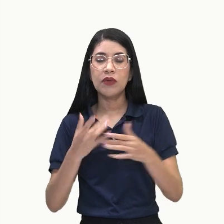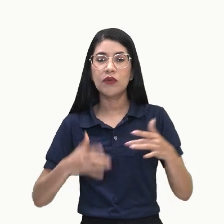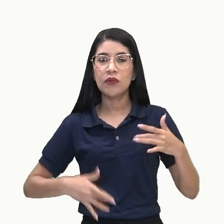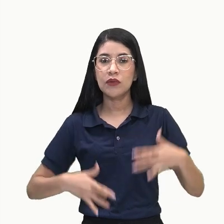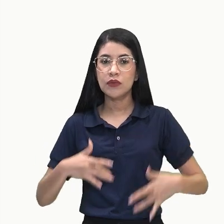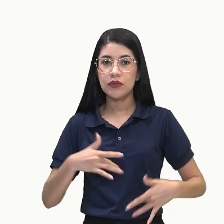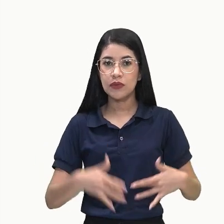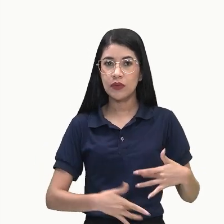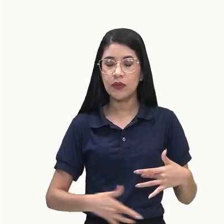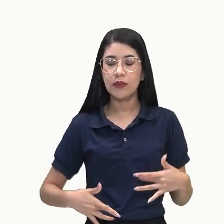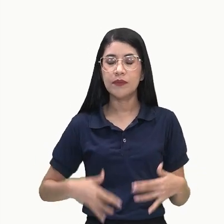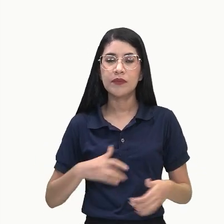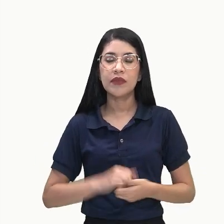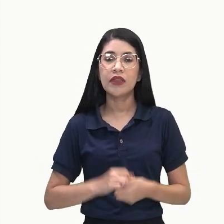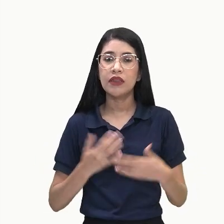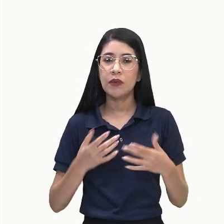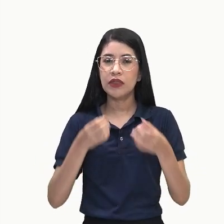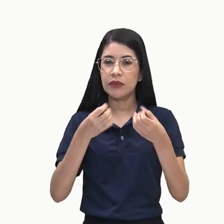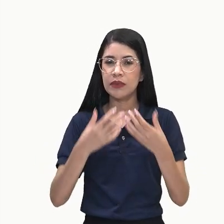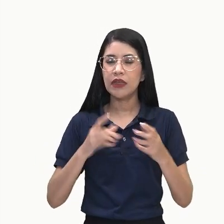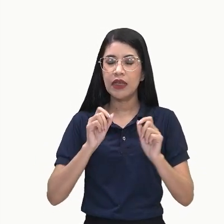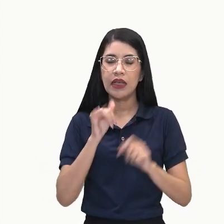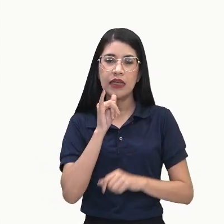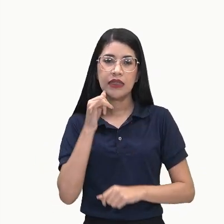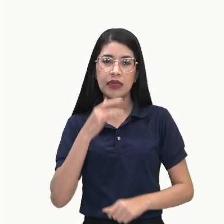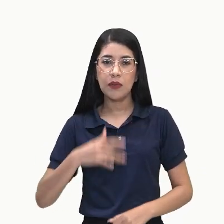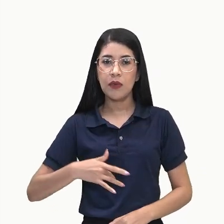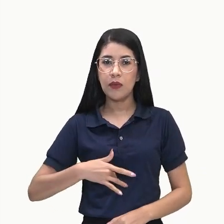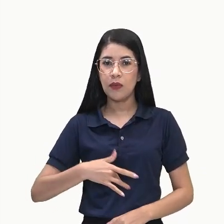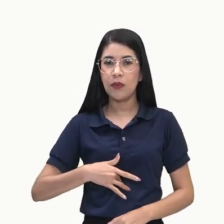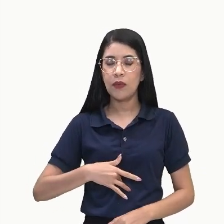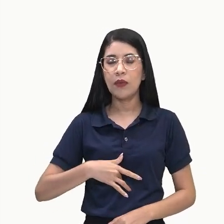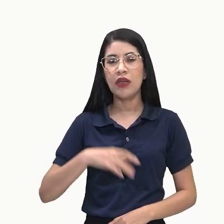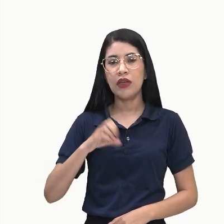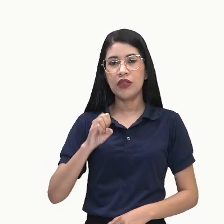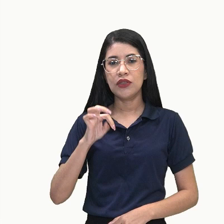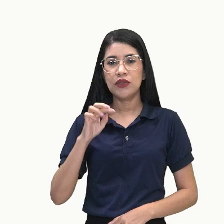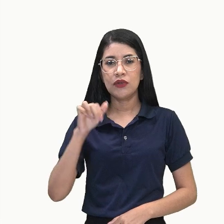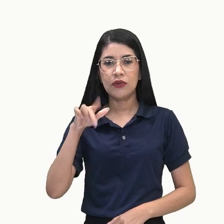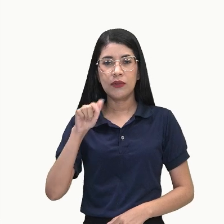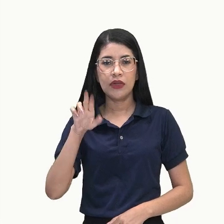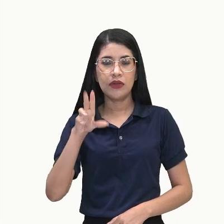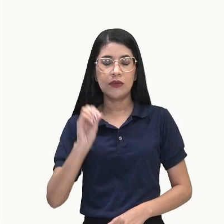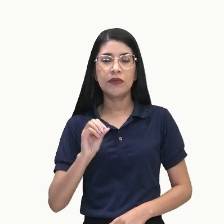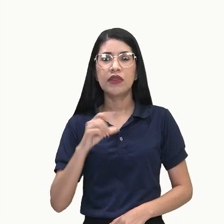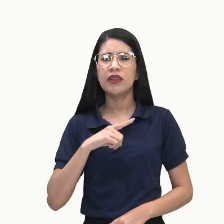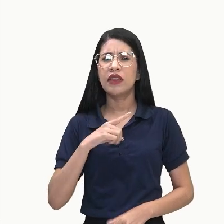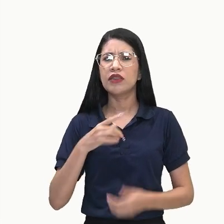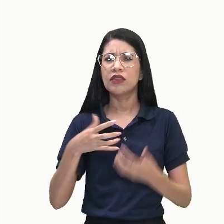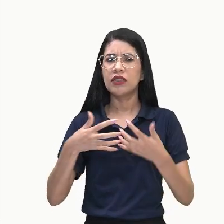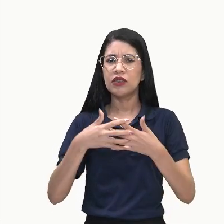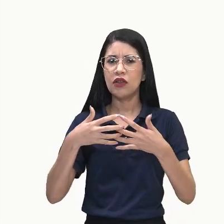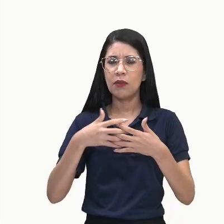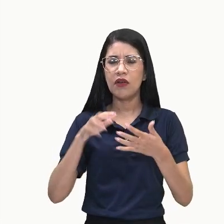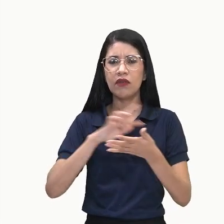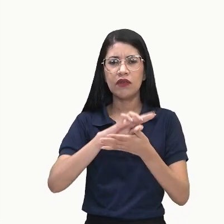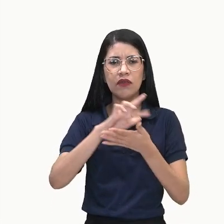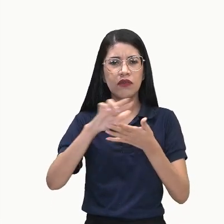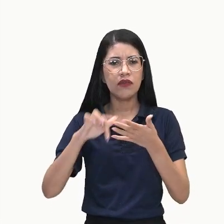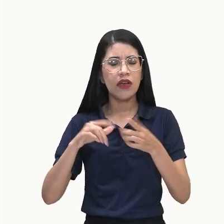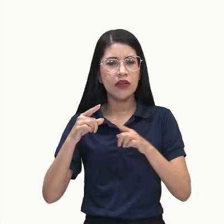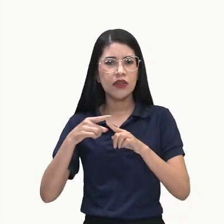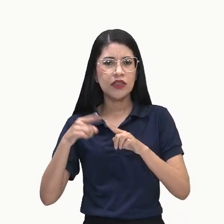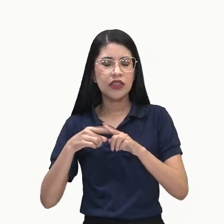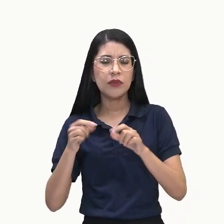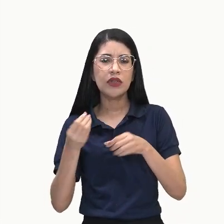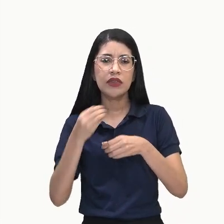Então, quando nós falamos aqui no estômago, eles têm vários tipos de tecidos, vários tipos de células no